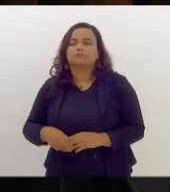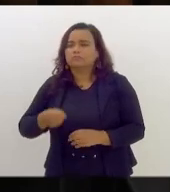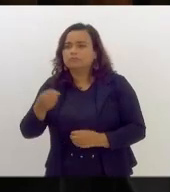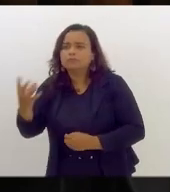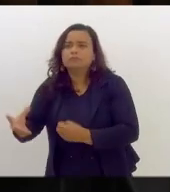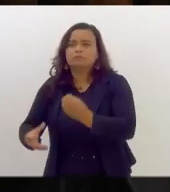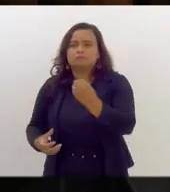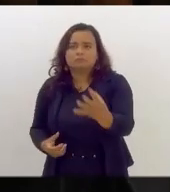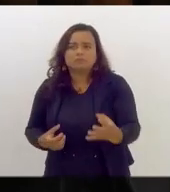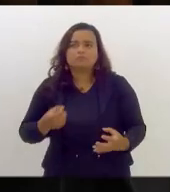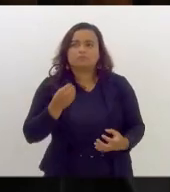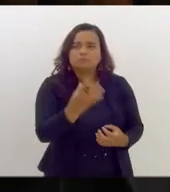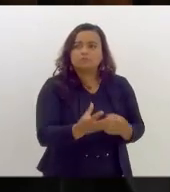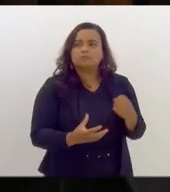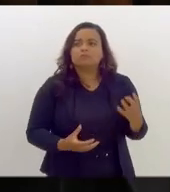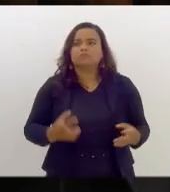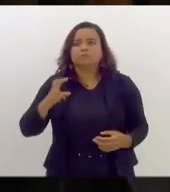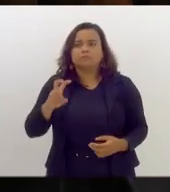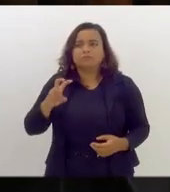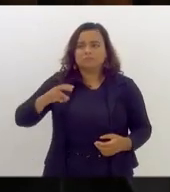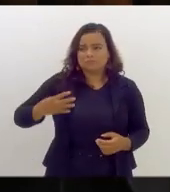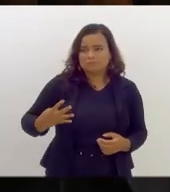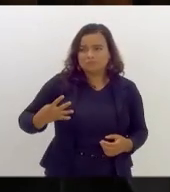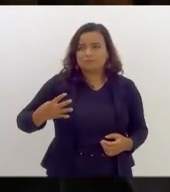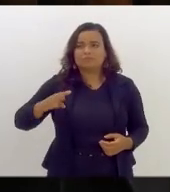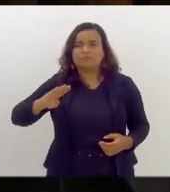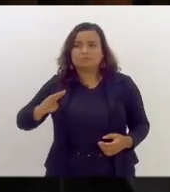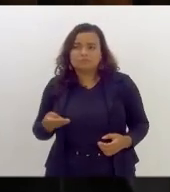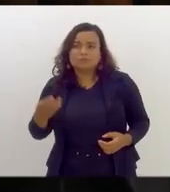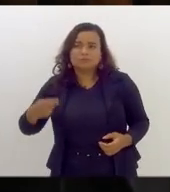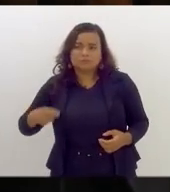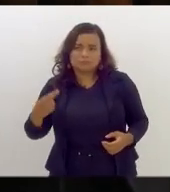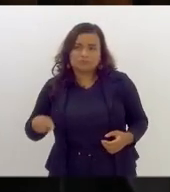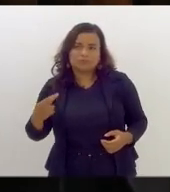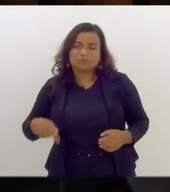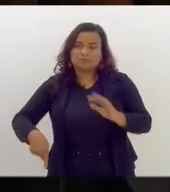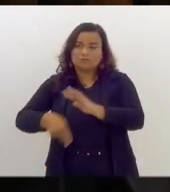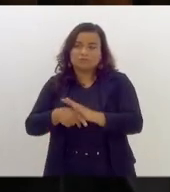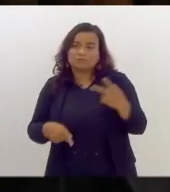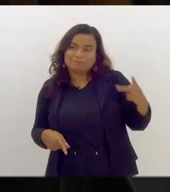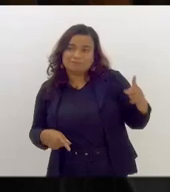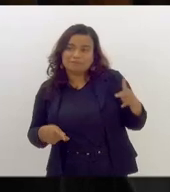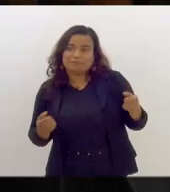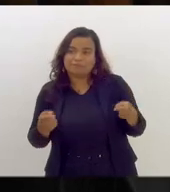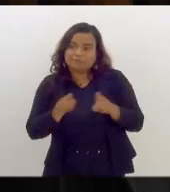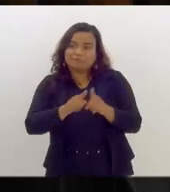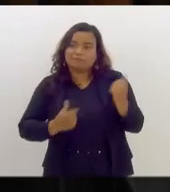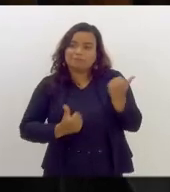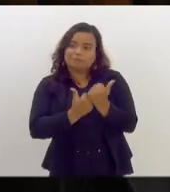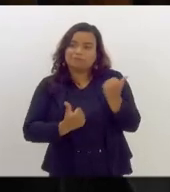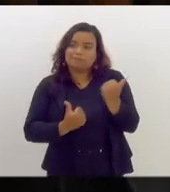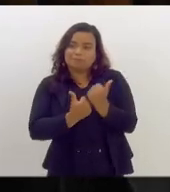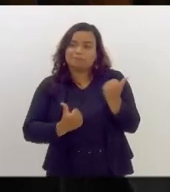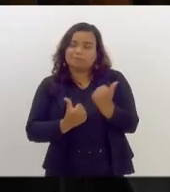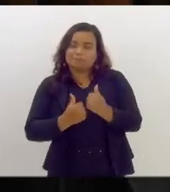distribuir 54 bilhões de reais aos seus acionistas